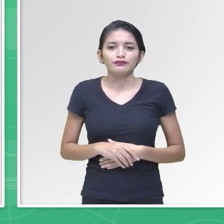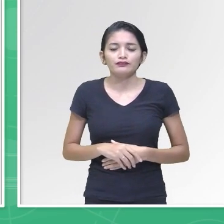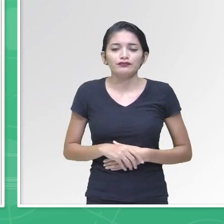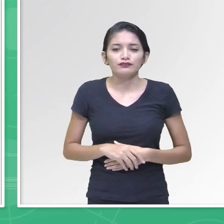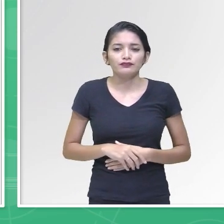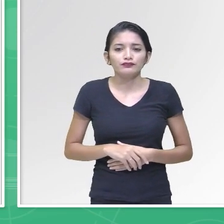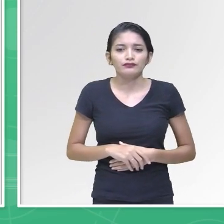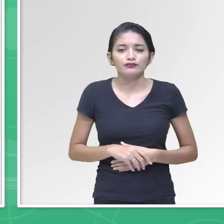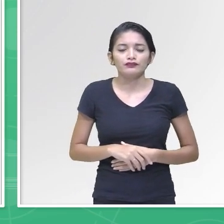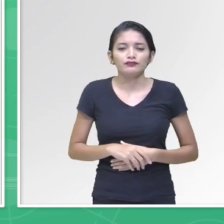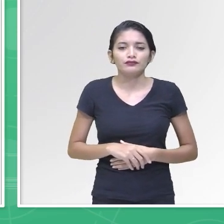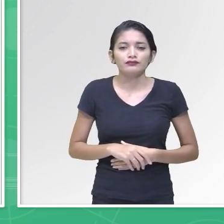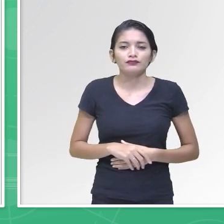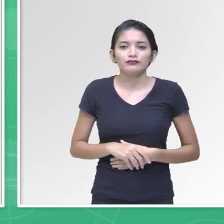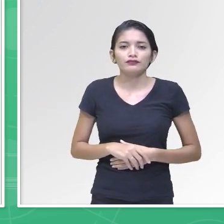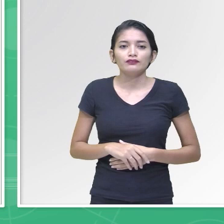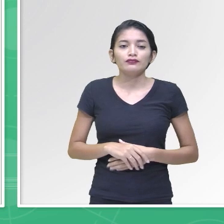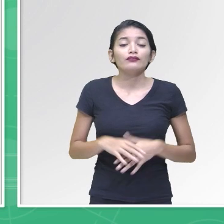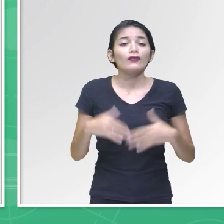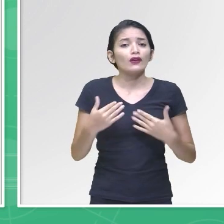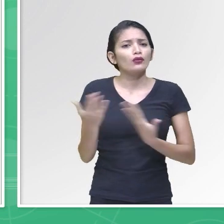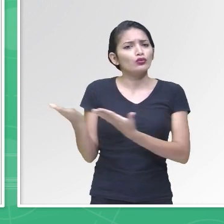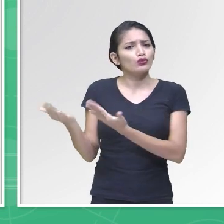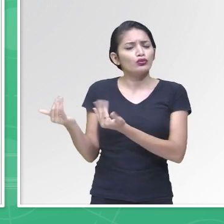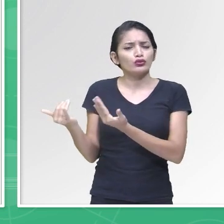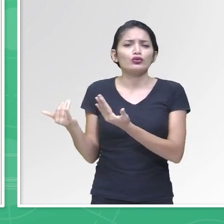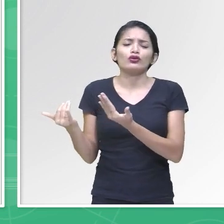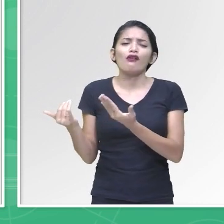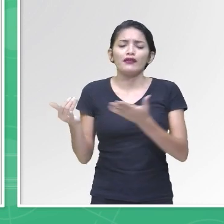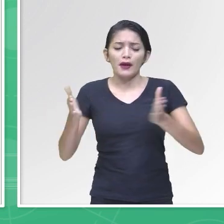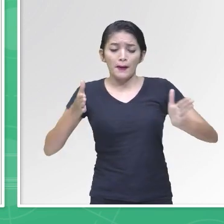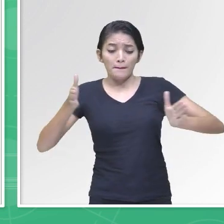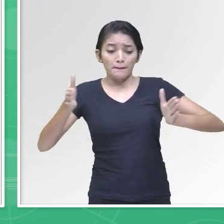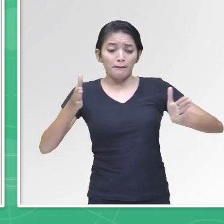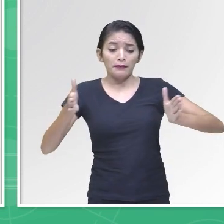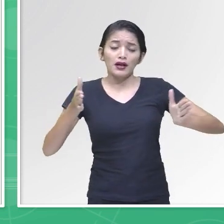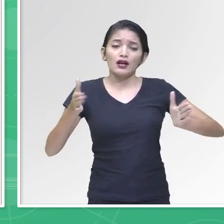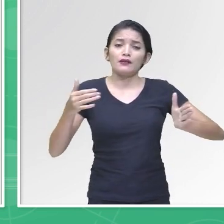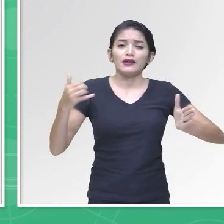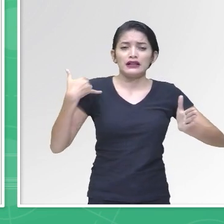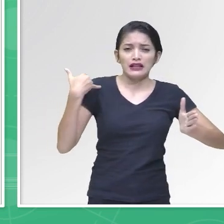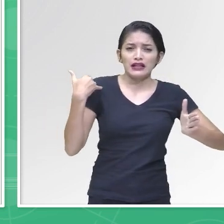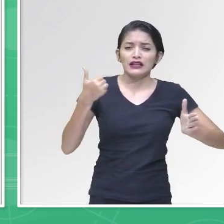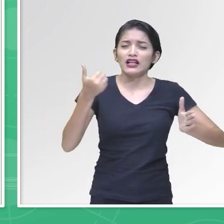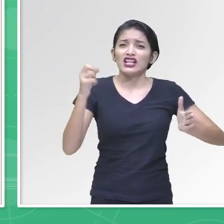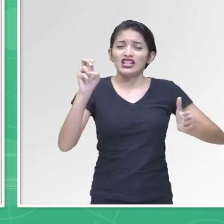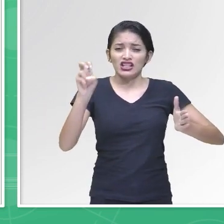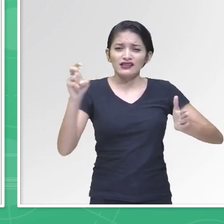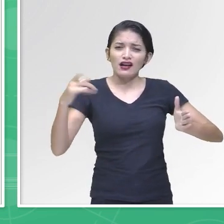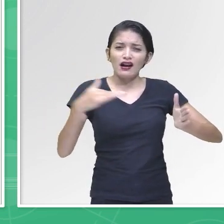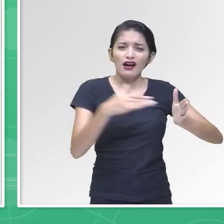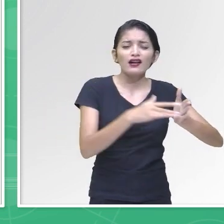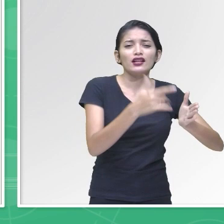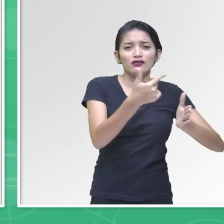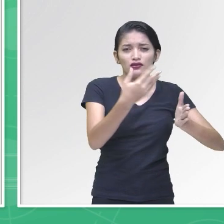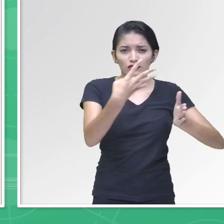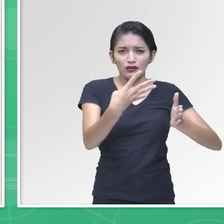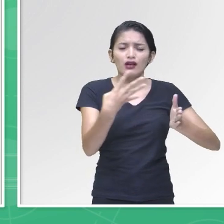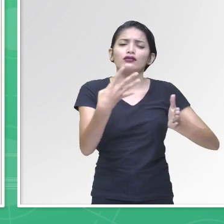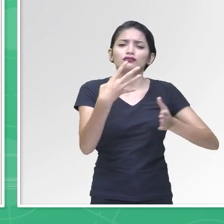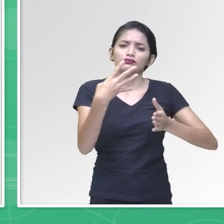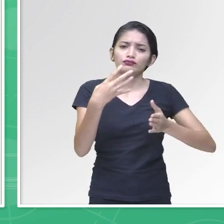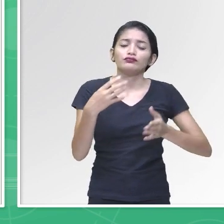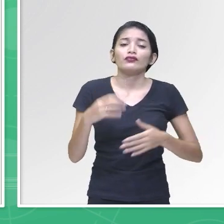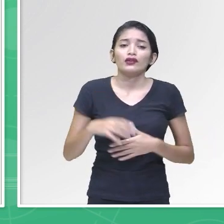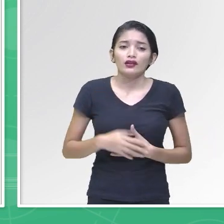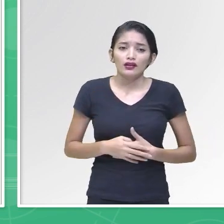Os jovens que estão na faixa etária de 15 a 24 anos, segundo o